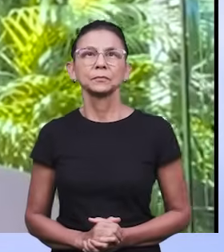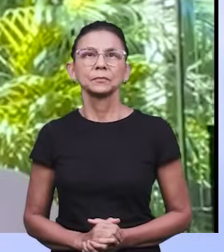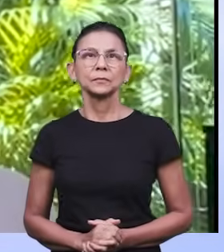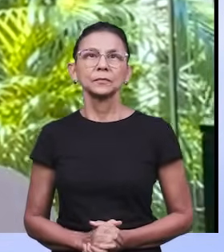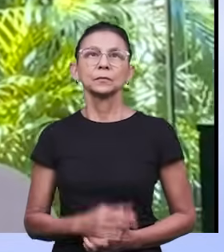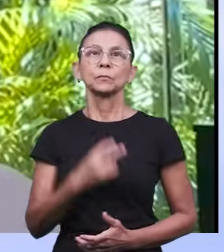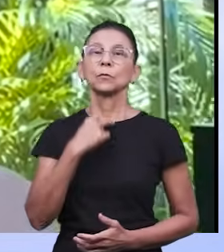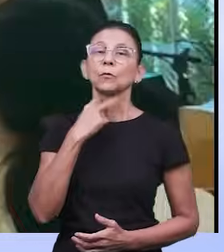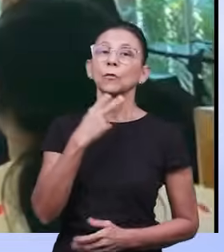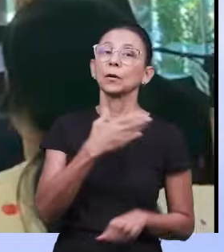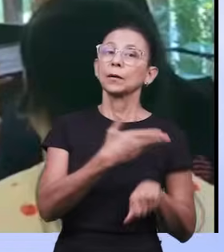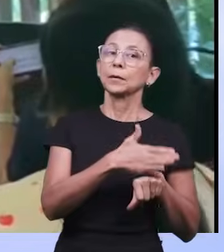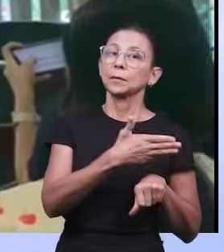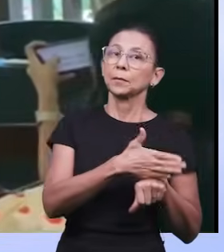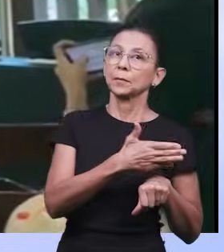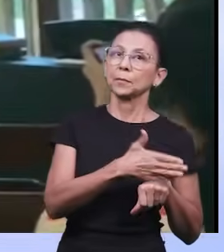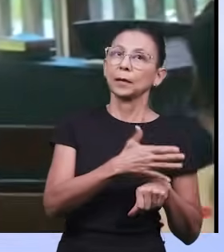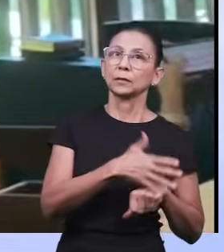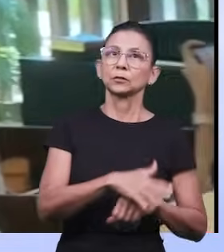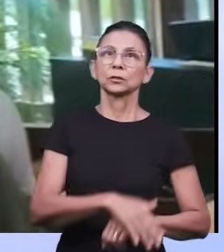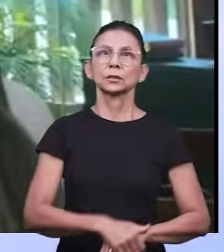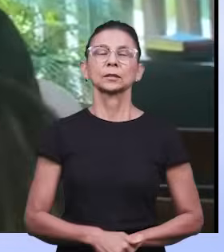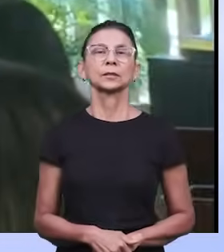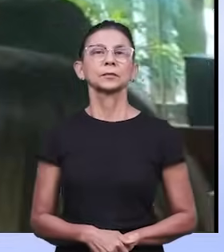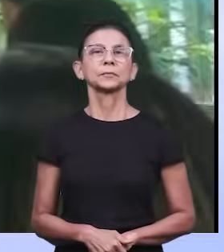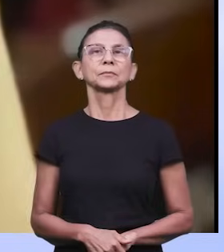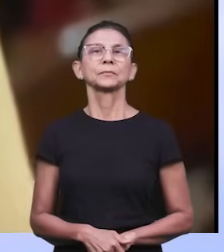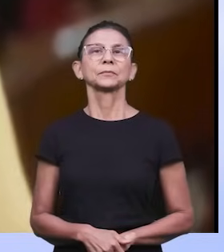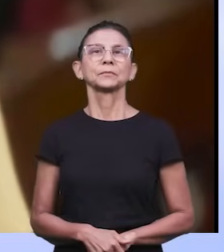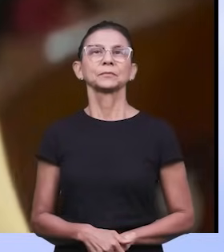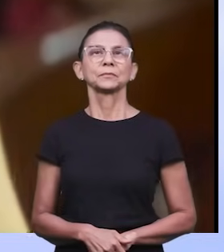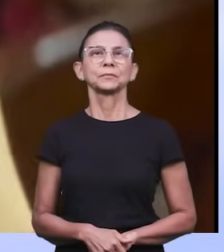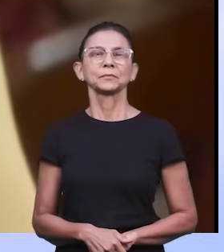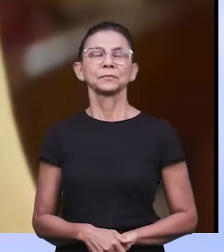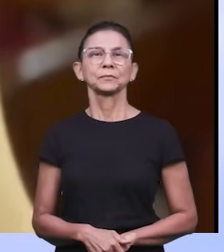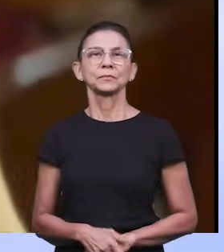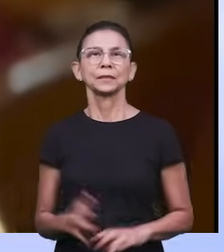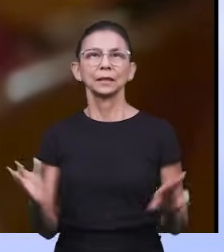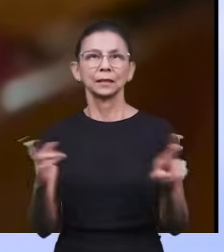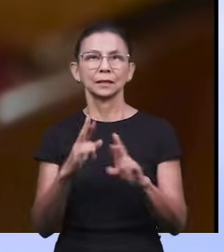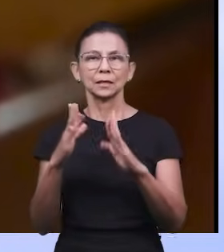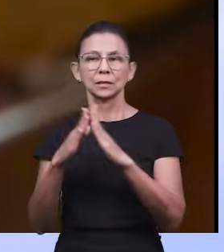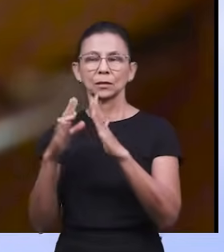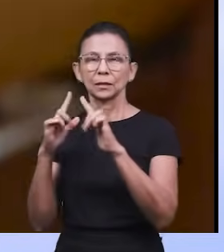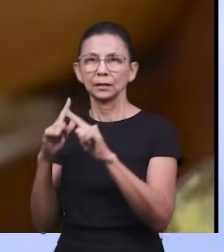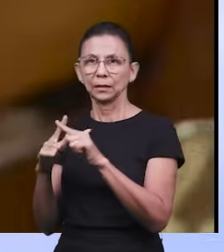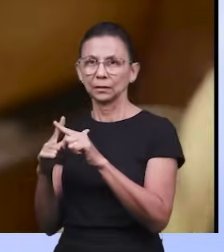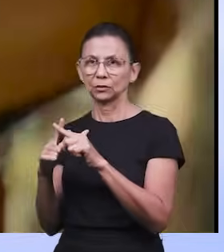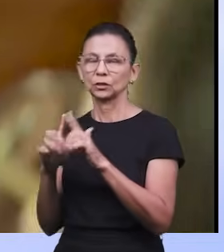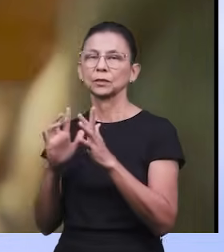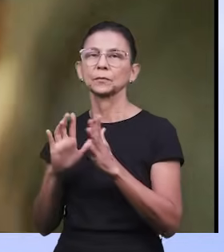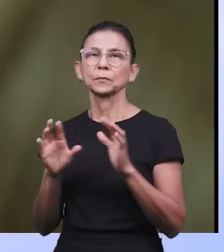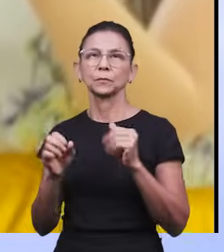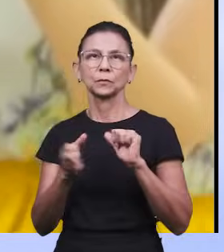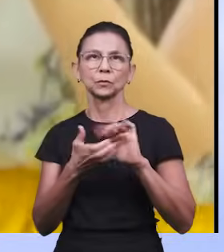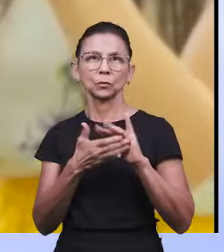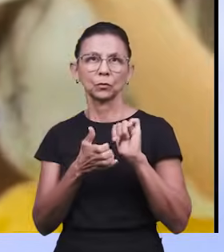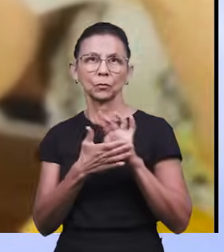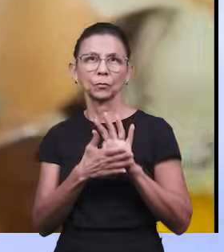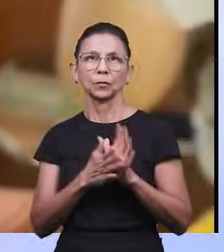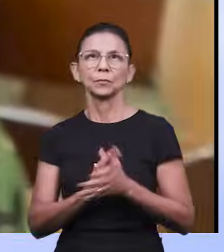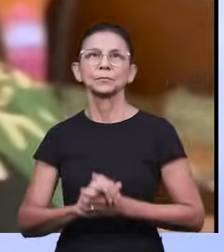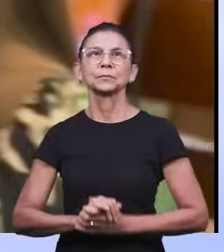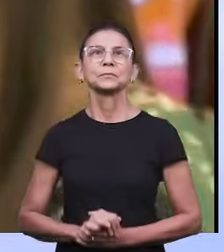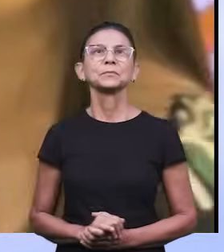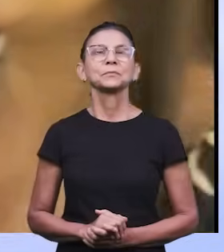e prática em conjunto no contexto congregacional, ministrado pelo irmão Matheus Albuquerque, que está responsável pelos ensaios do grupo de